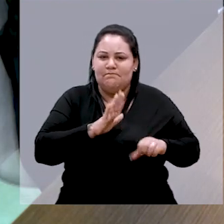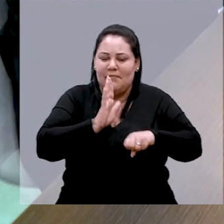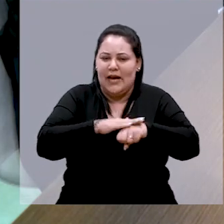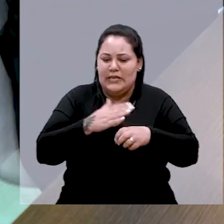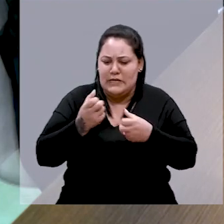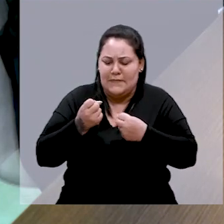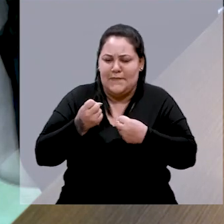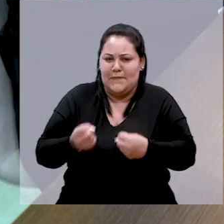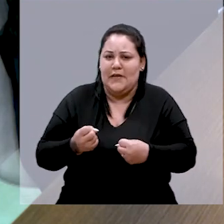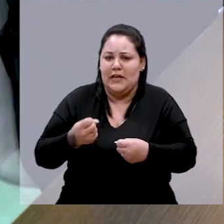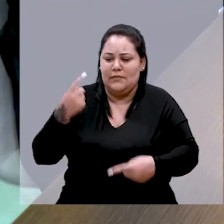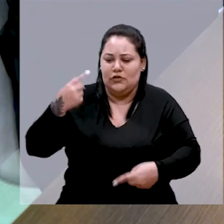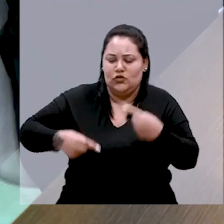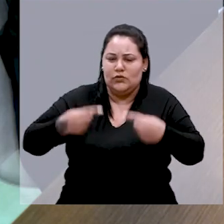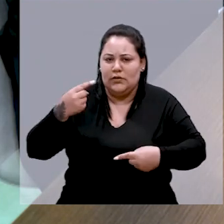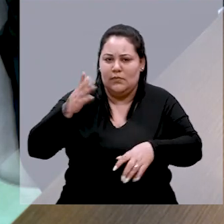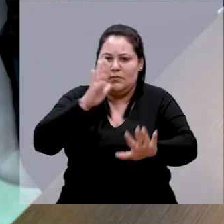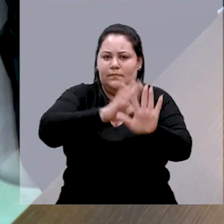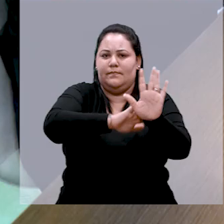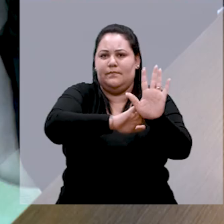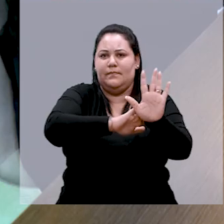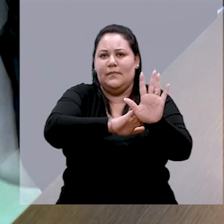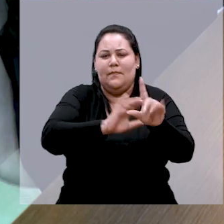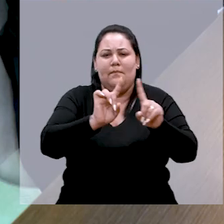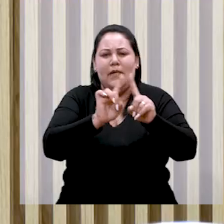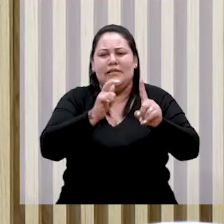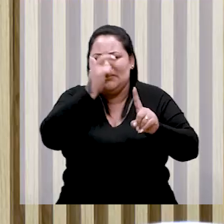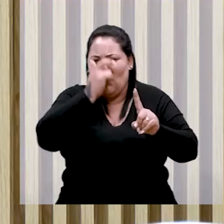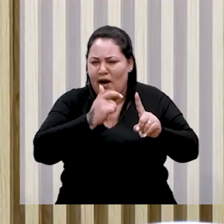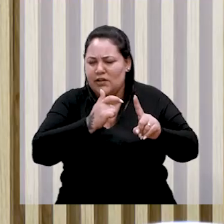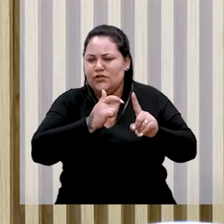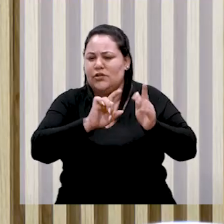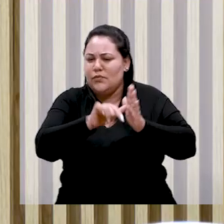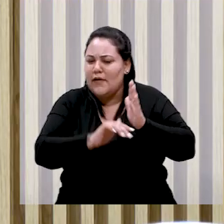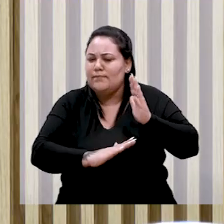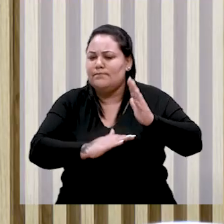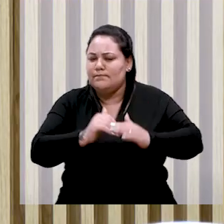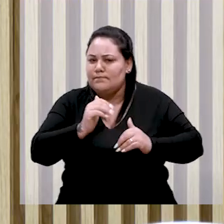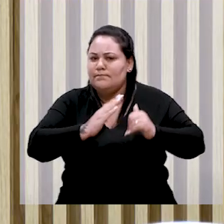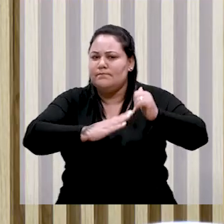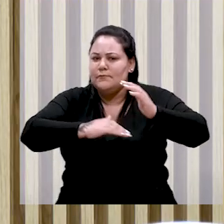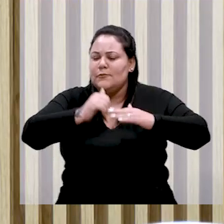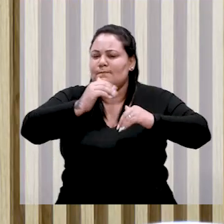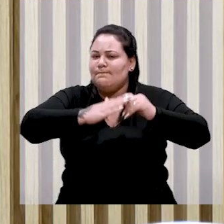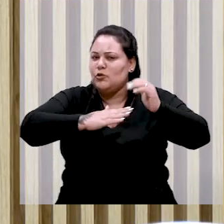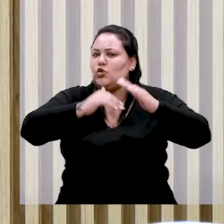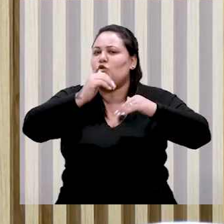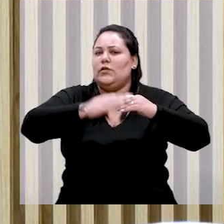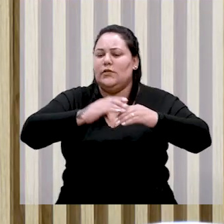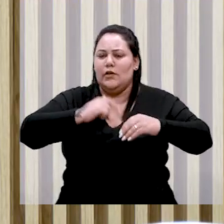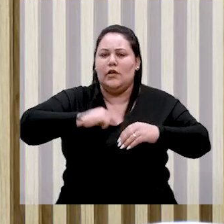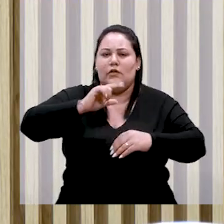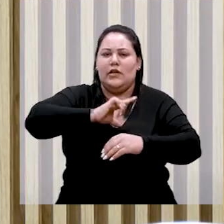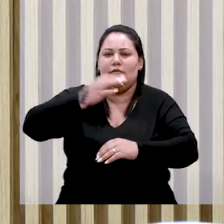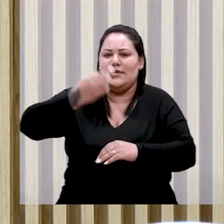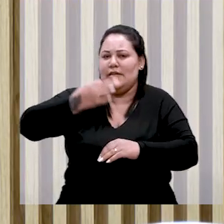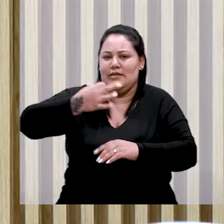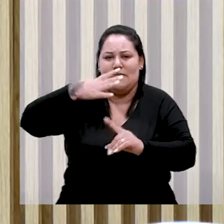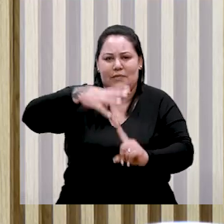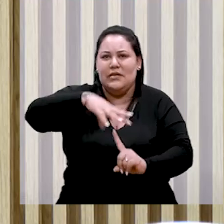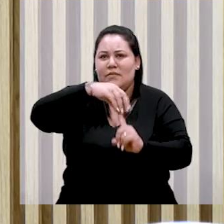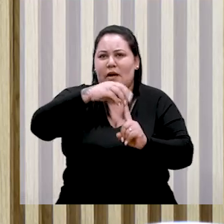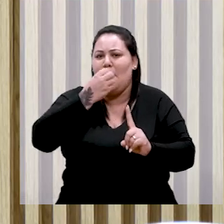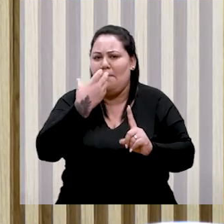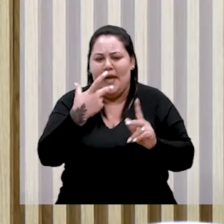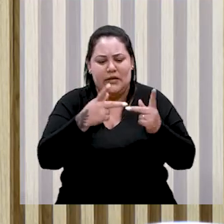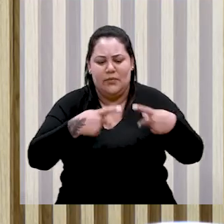em discussões e debates ideológicos, mas eu acho que a gente vai construindo. Eu tenho certeza que, acima de qualquer